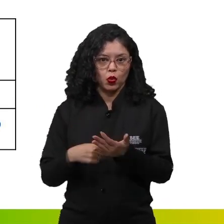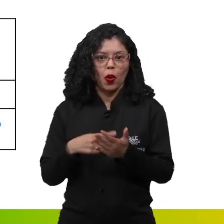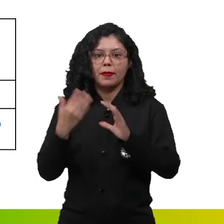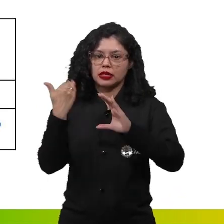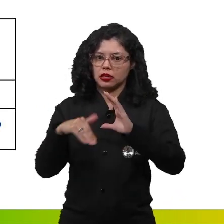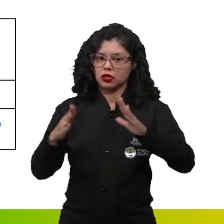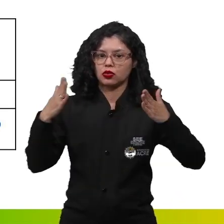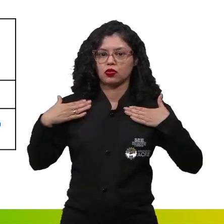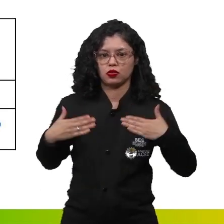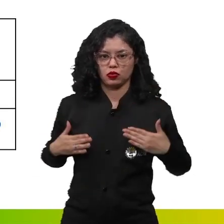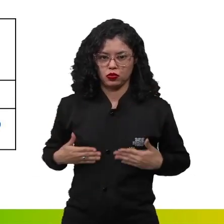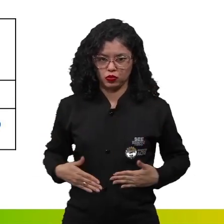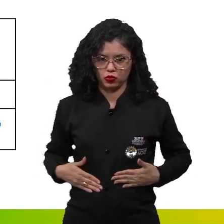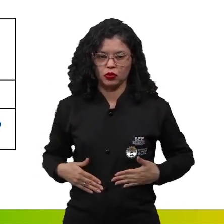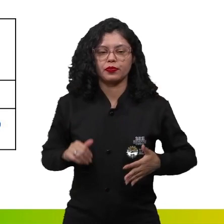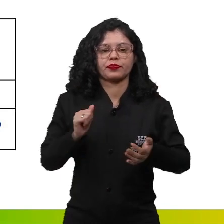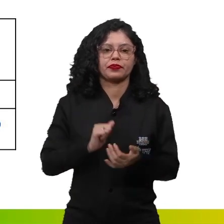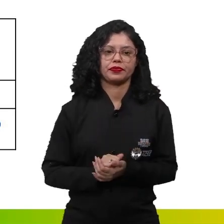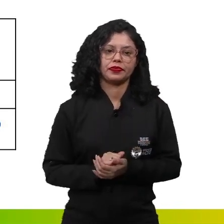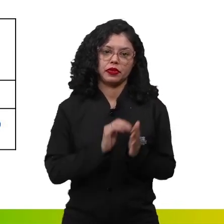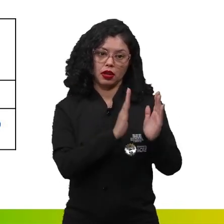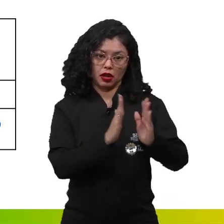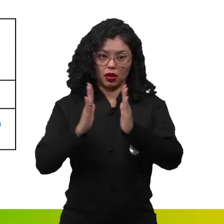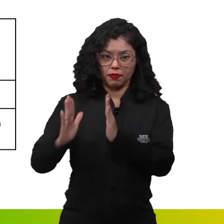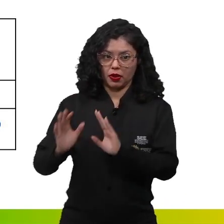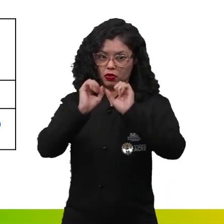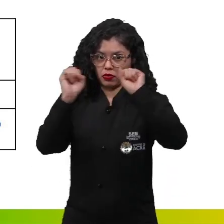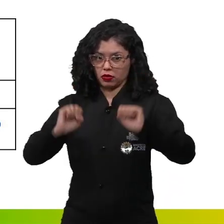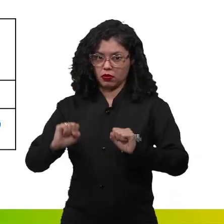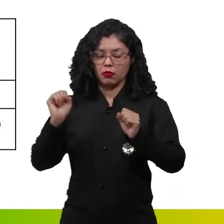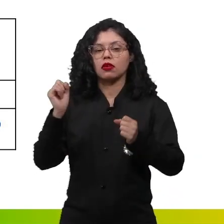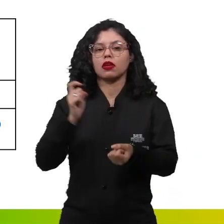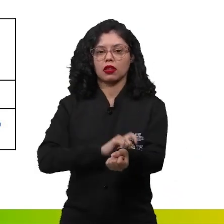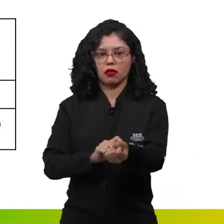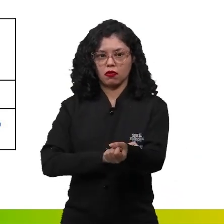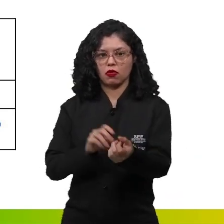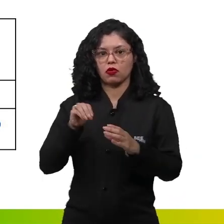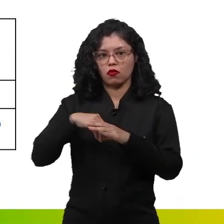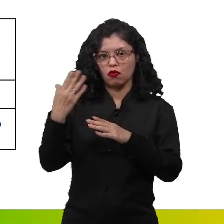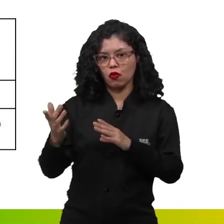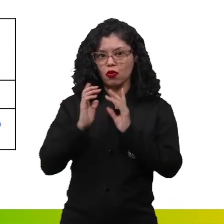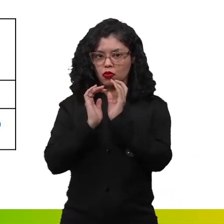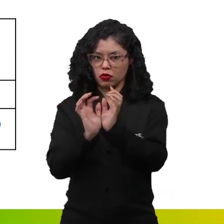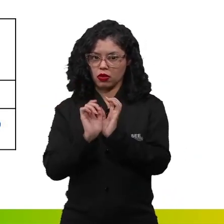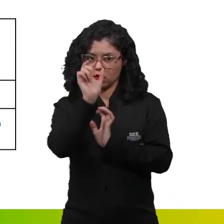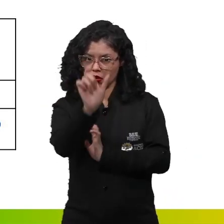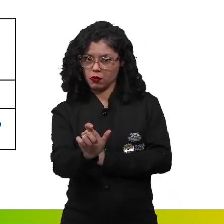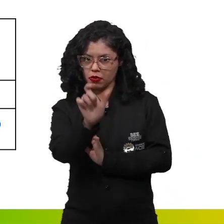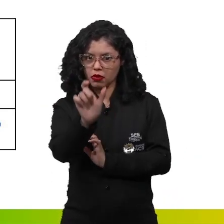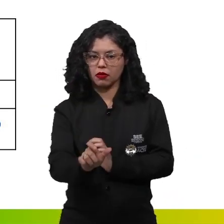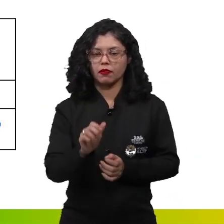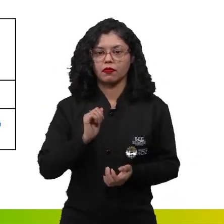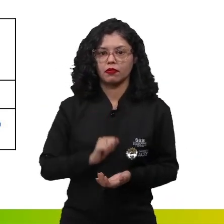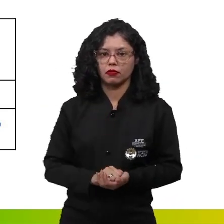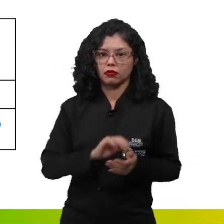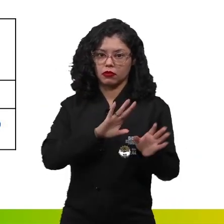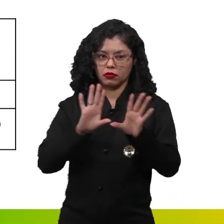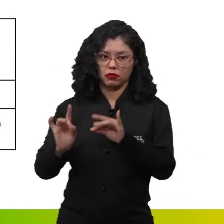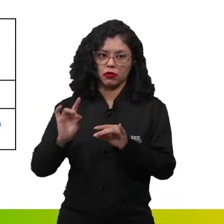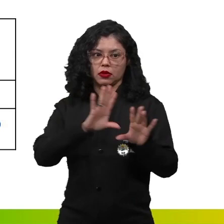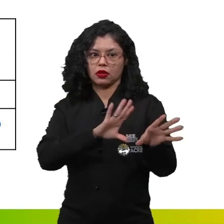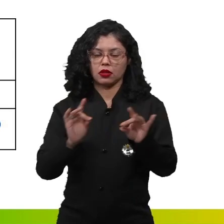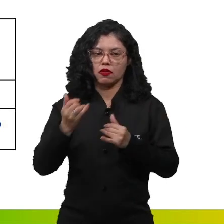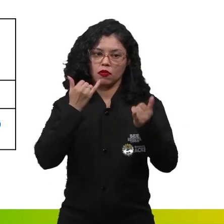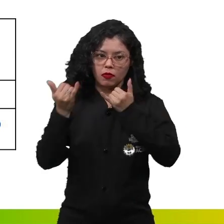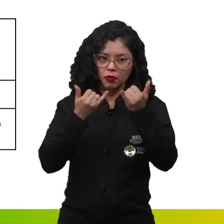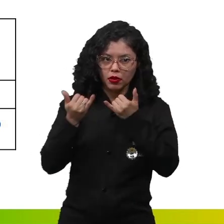o mensageiro do corpo. É a parte do sistema nervoso que fica fora do cérebro e da medula espinhal. Ele